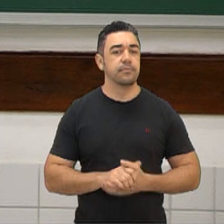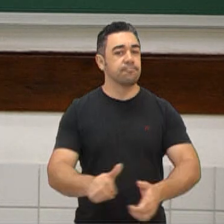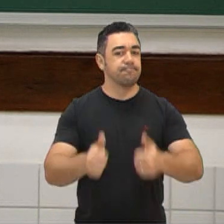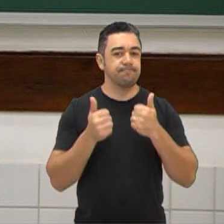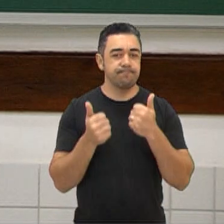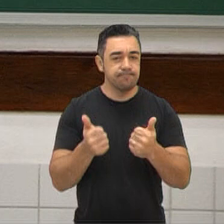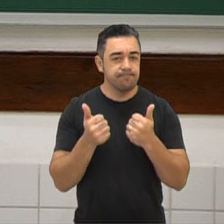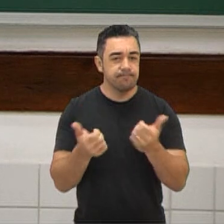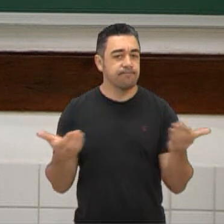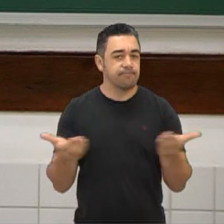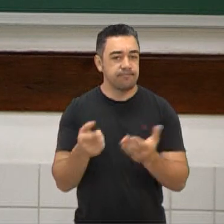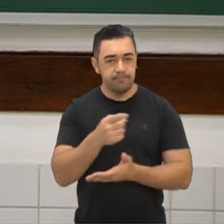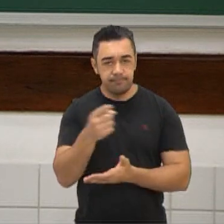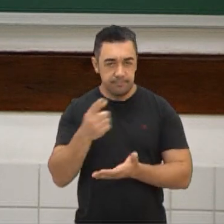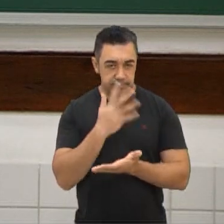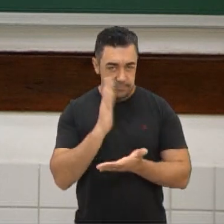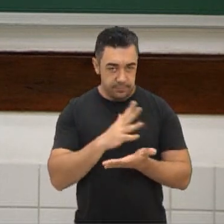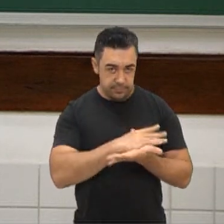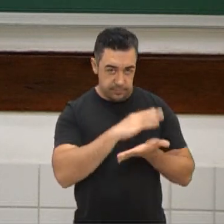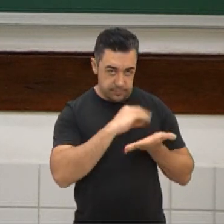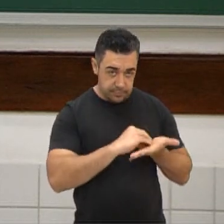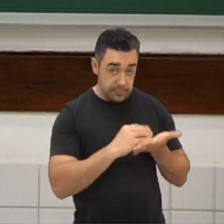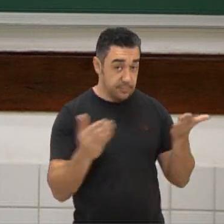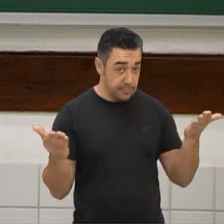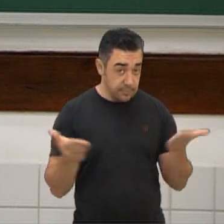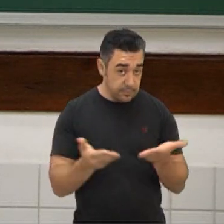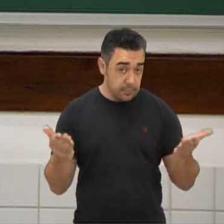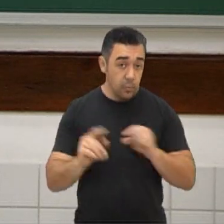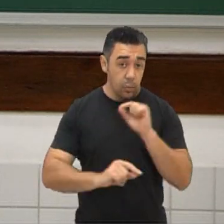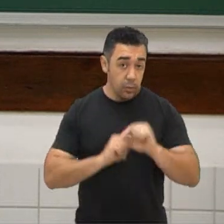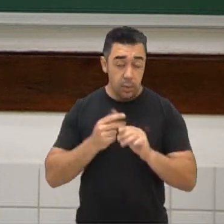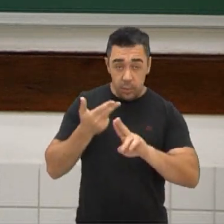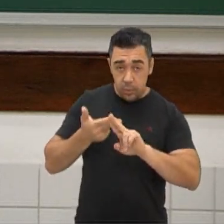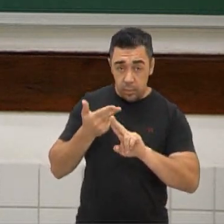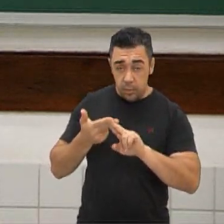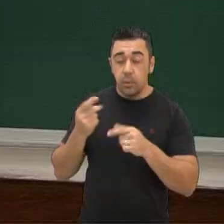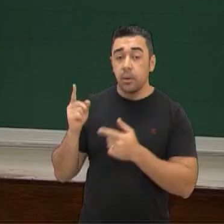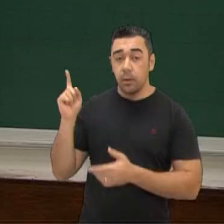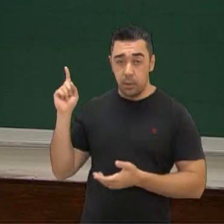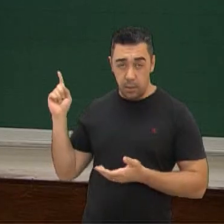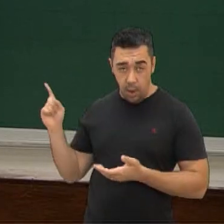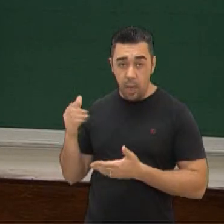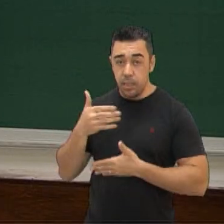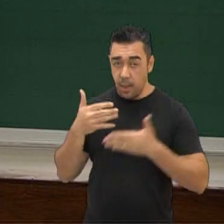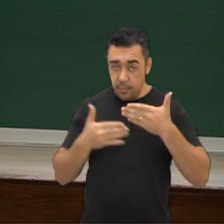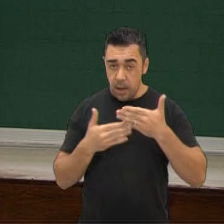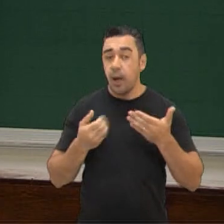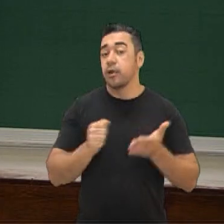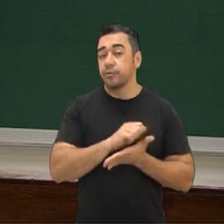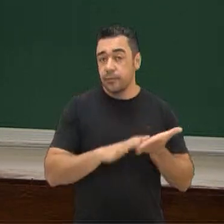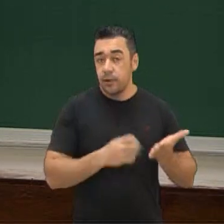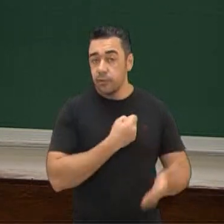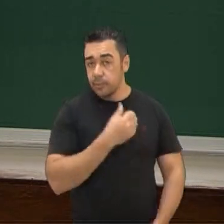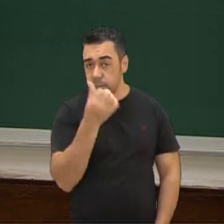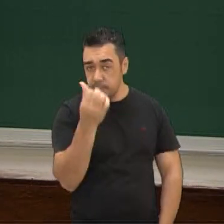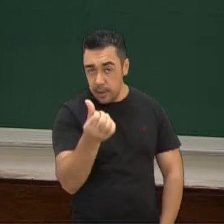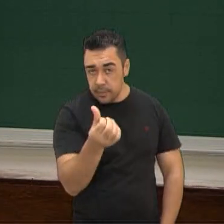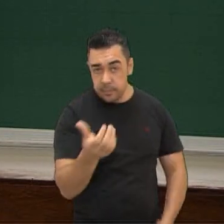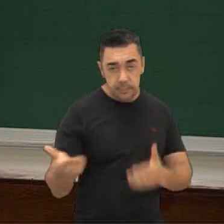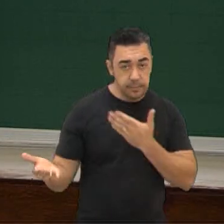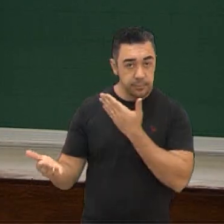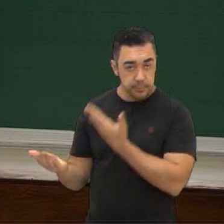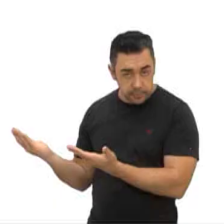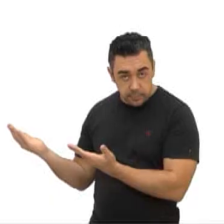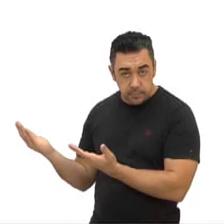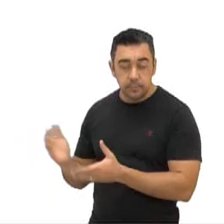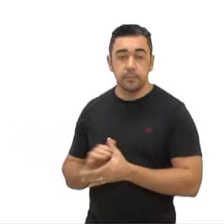Muy bien, ustedes anotaram aí. Agora vamos utilizar para resolver a atividade número 6,